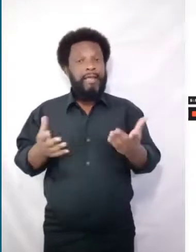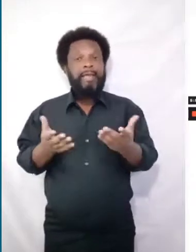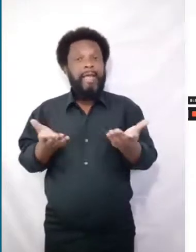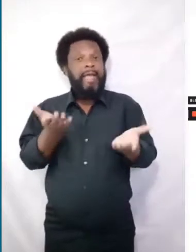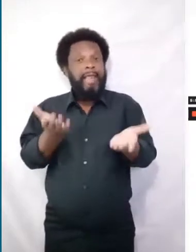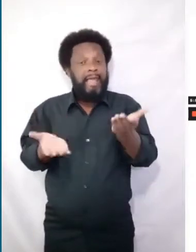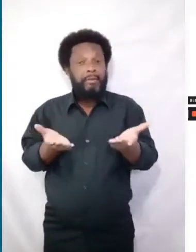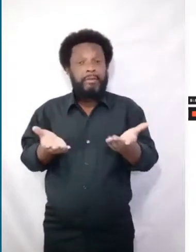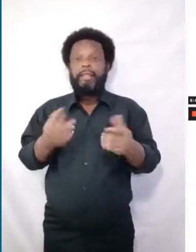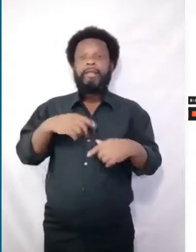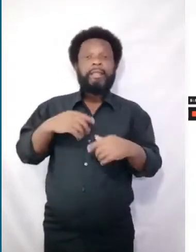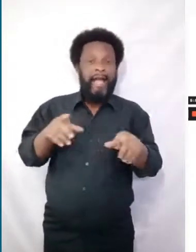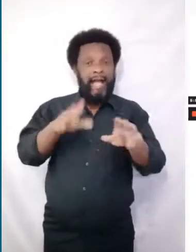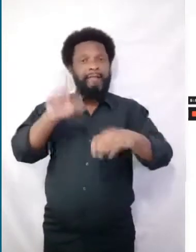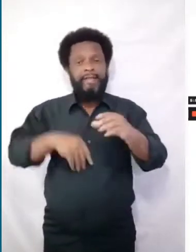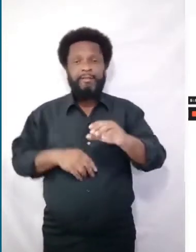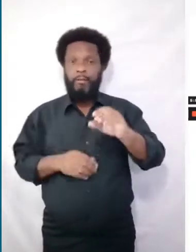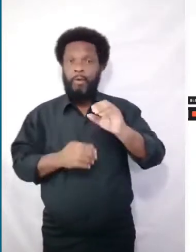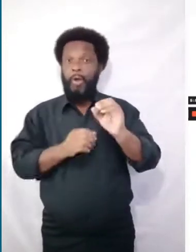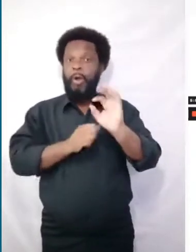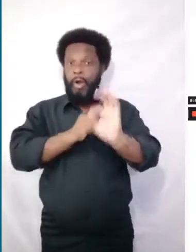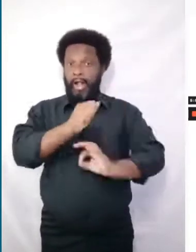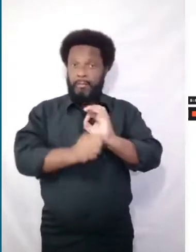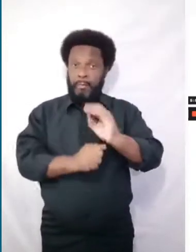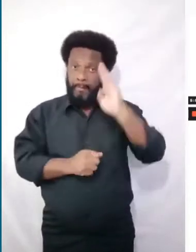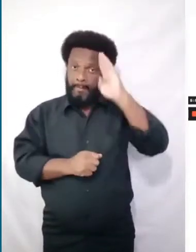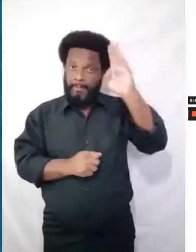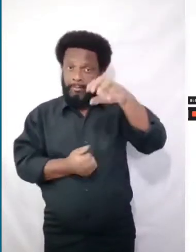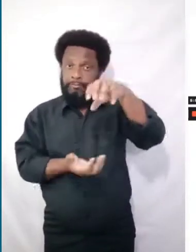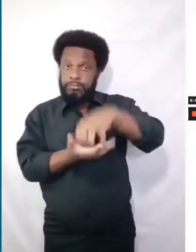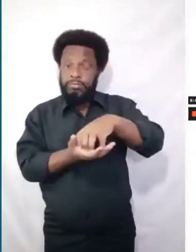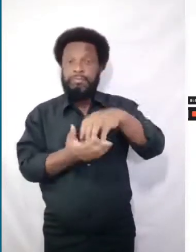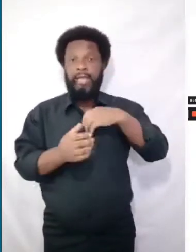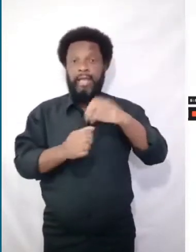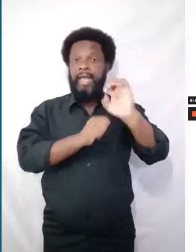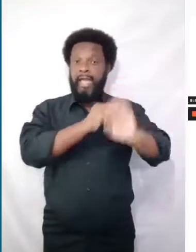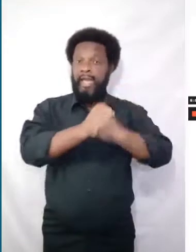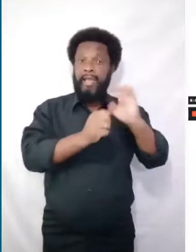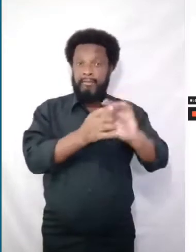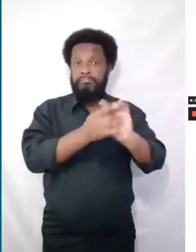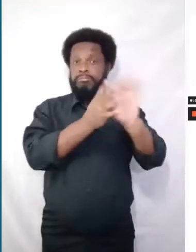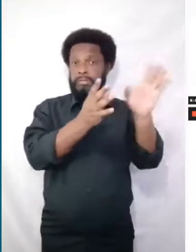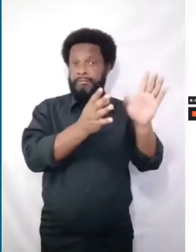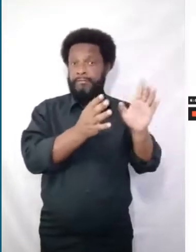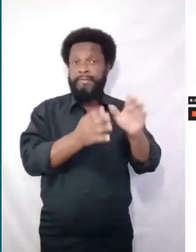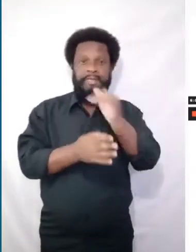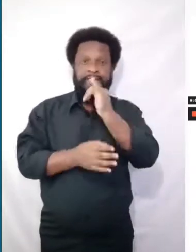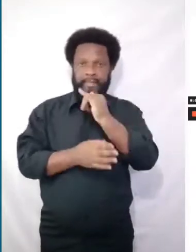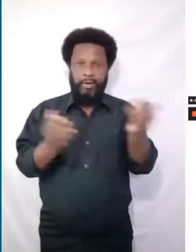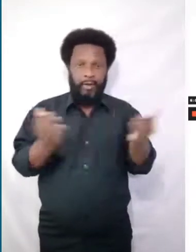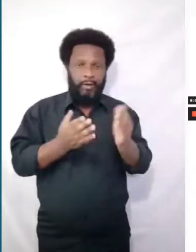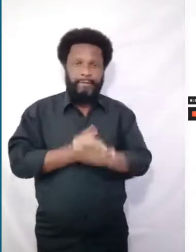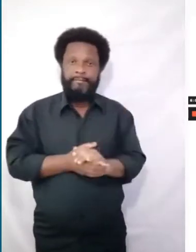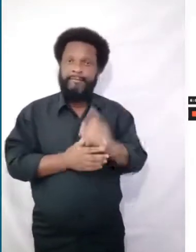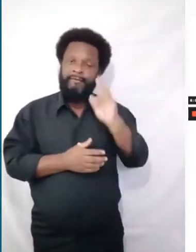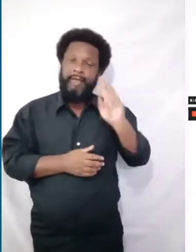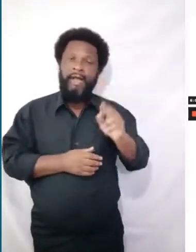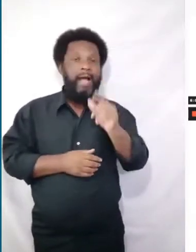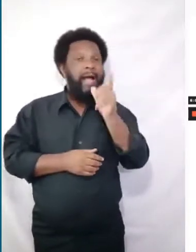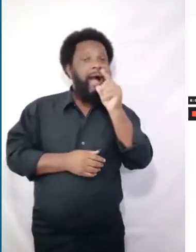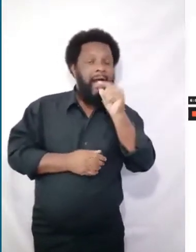maior estabilidade para essa molécula. Professora, mas vai existir alguma situação que o átomo central vai ter elétrons livres? Sim, a gente vai ver agora. Olha